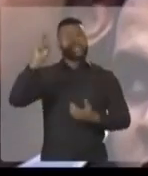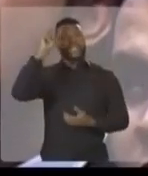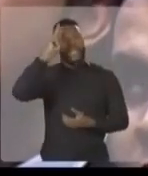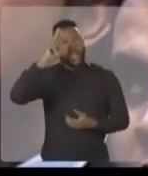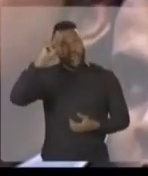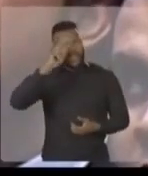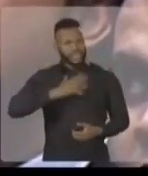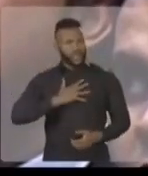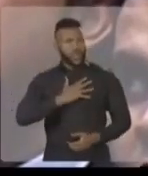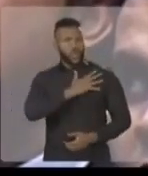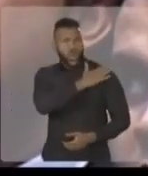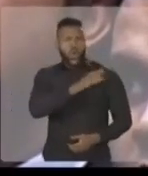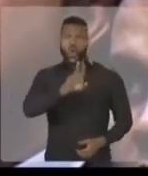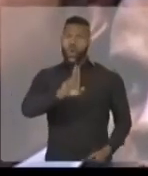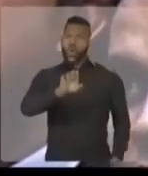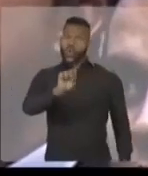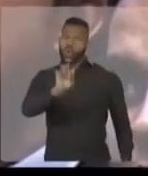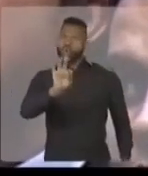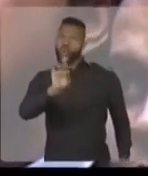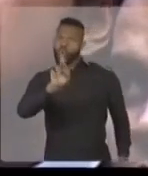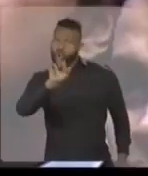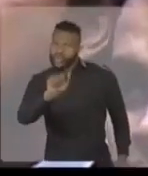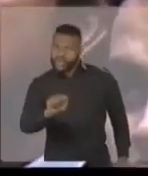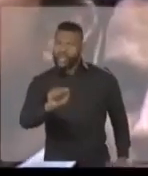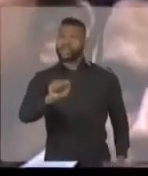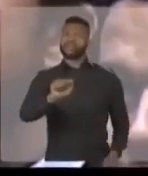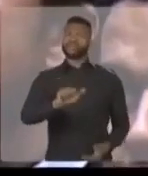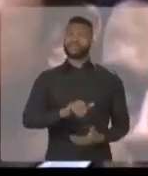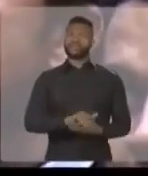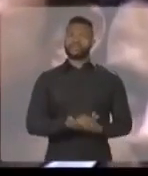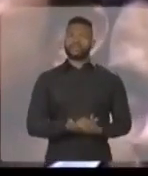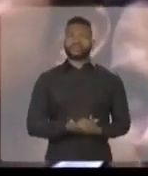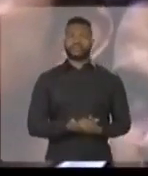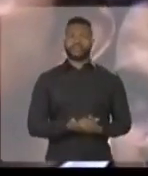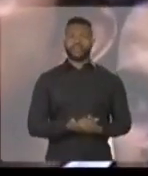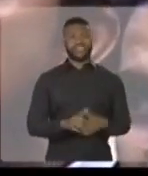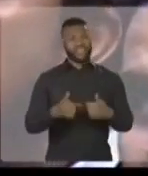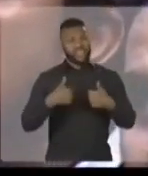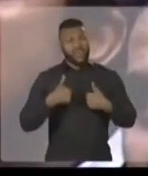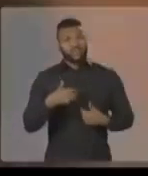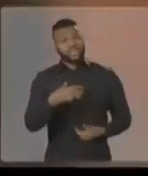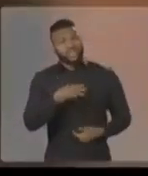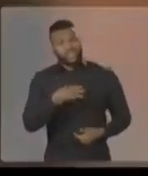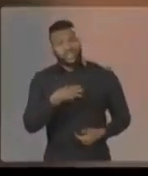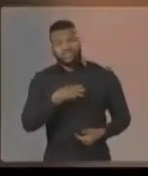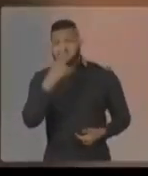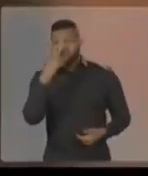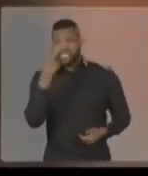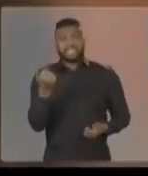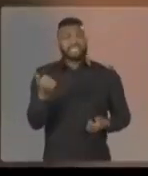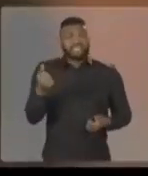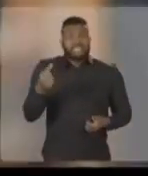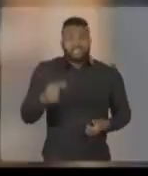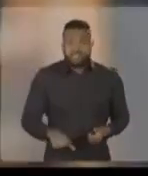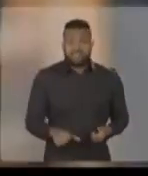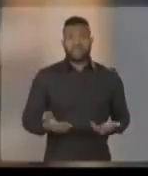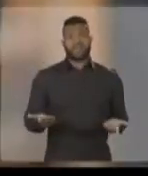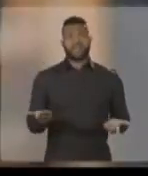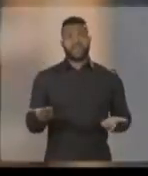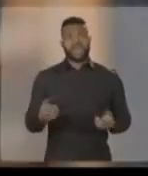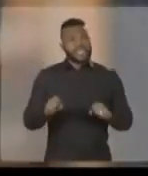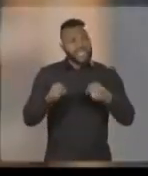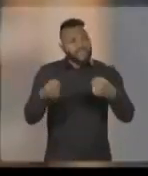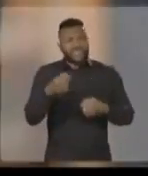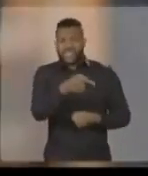Pela memória do coronel Carlos Alberto Brilhante Ustra. Eu me senti derrotada, sabe? Você não